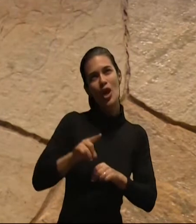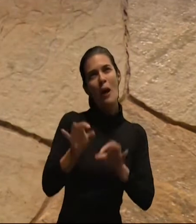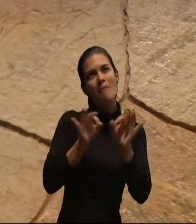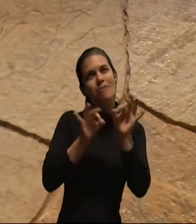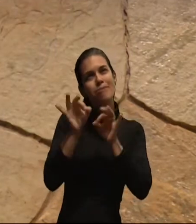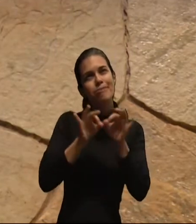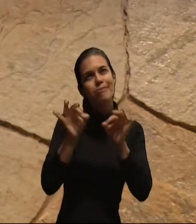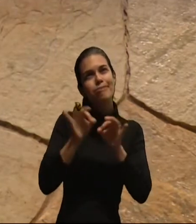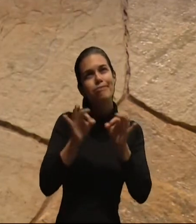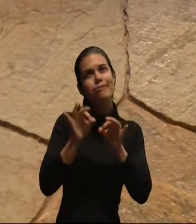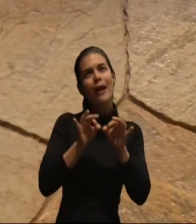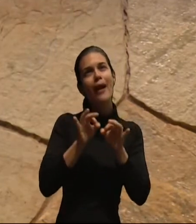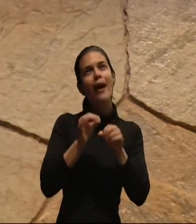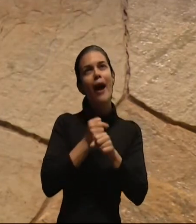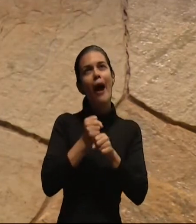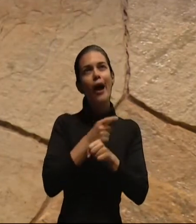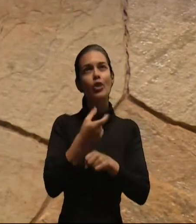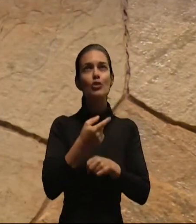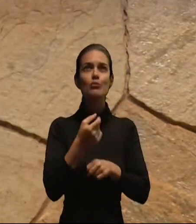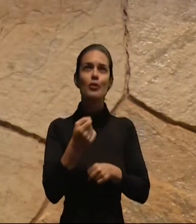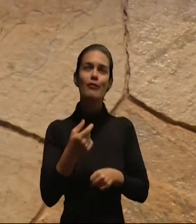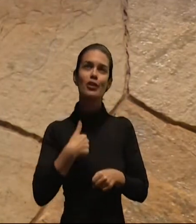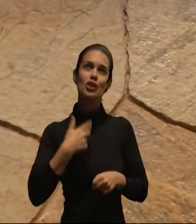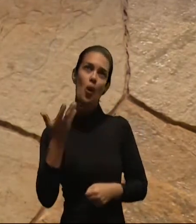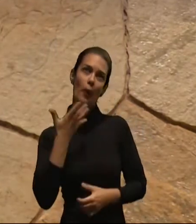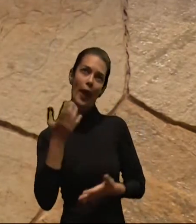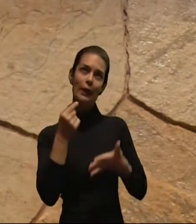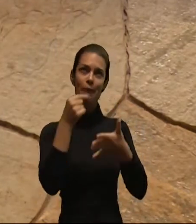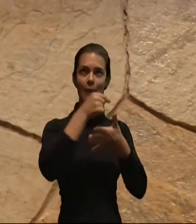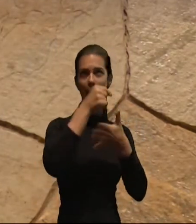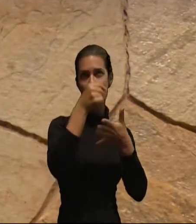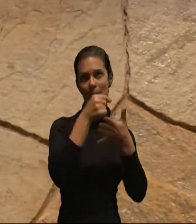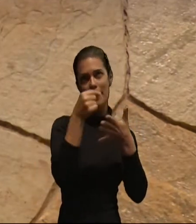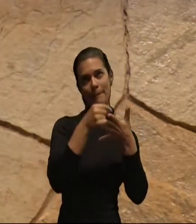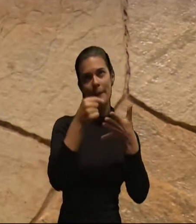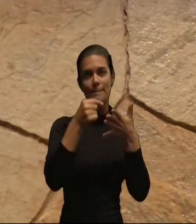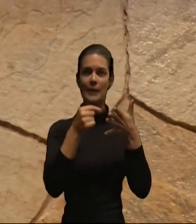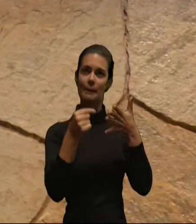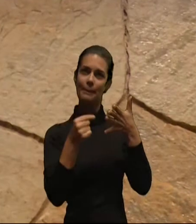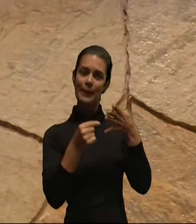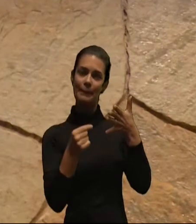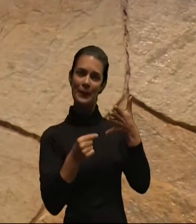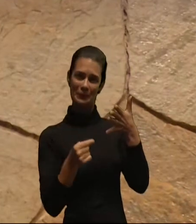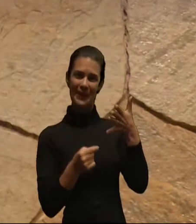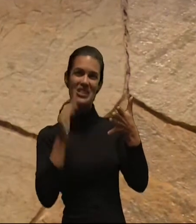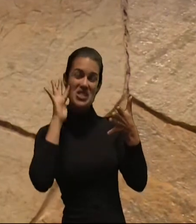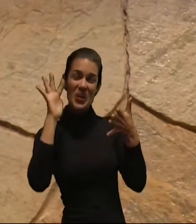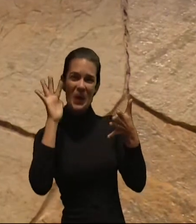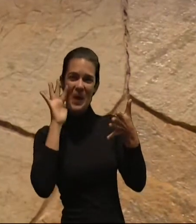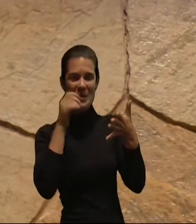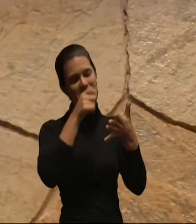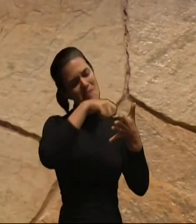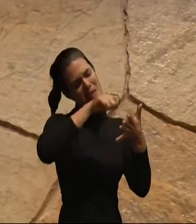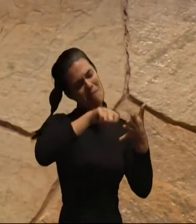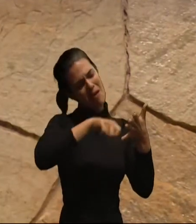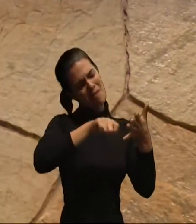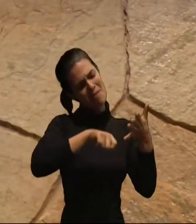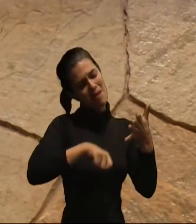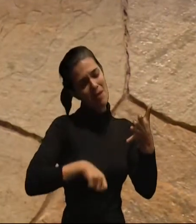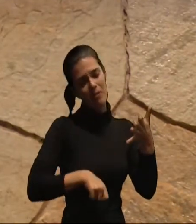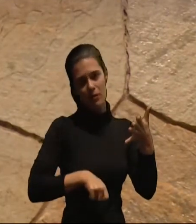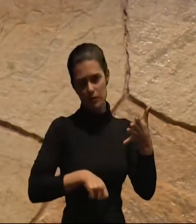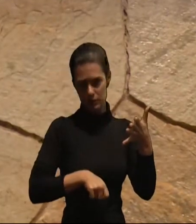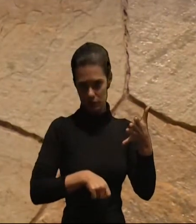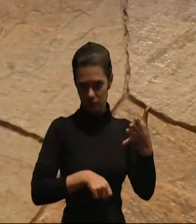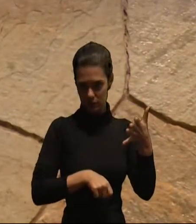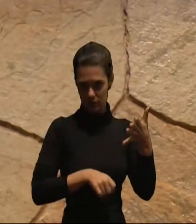planejávamos e que vieram por terra, caíram por terra. E hoje todos nós estamos